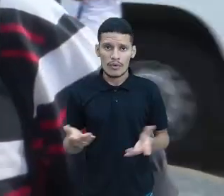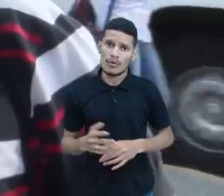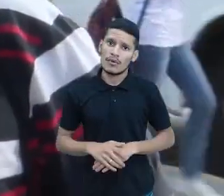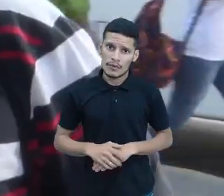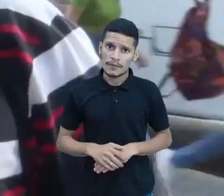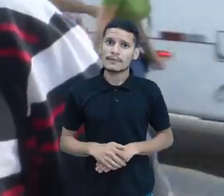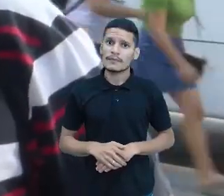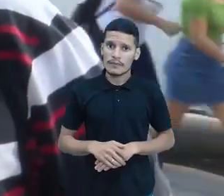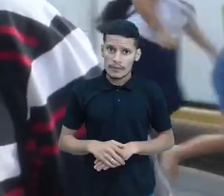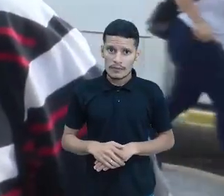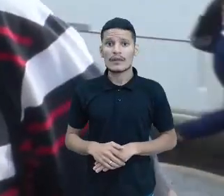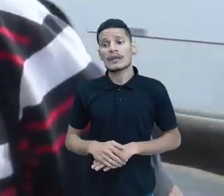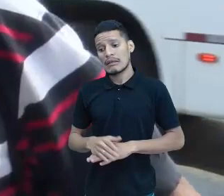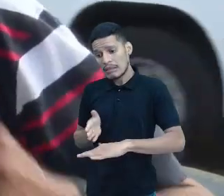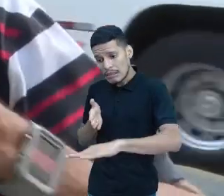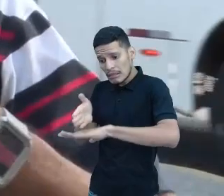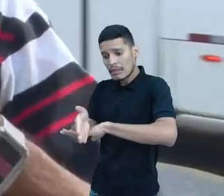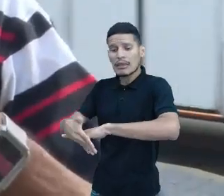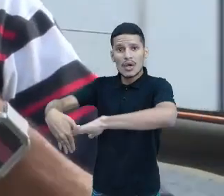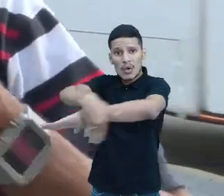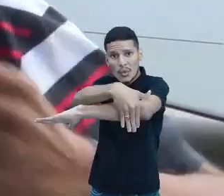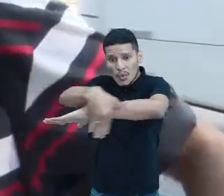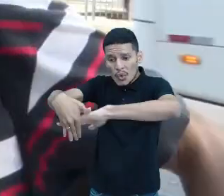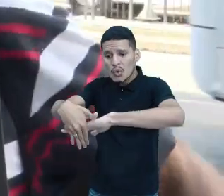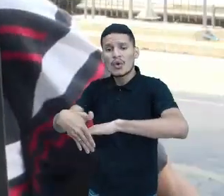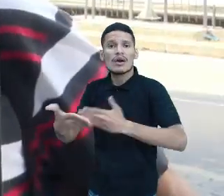Aí fica dormindo pela rua.